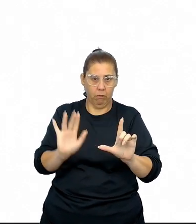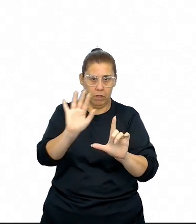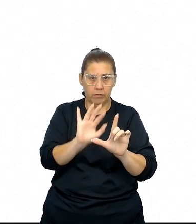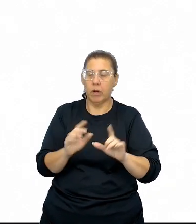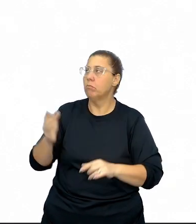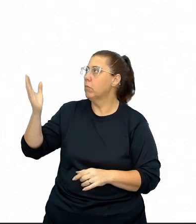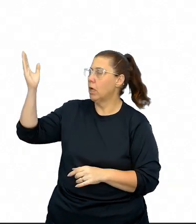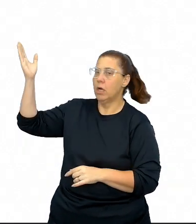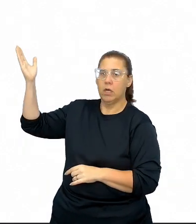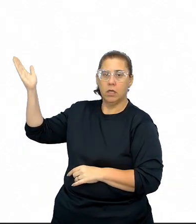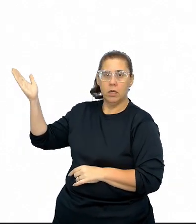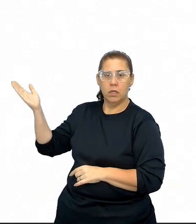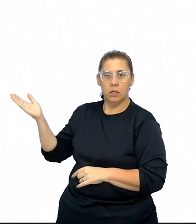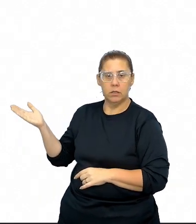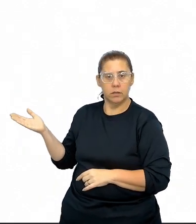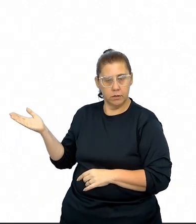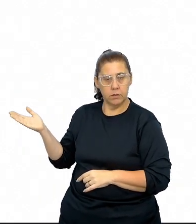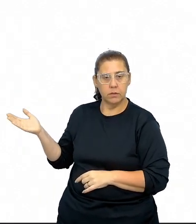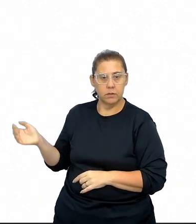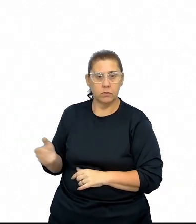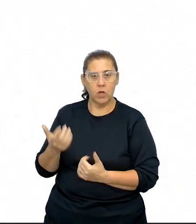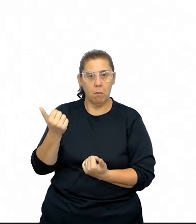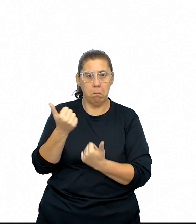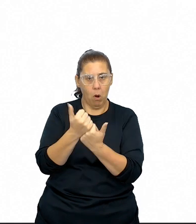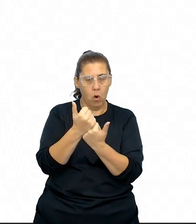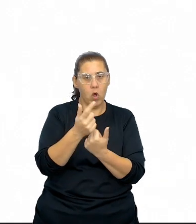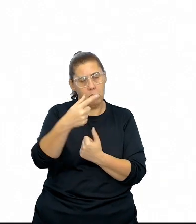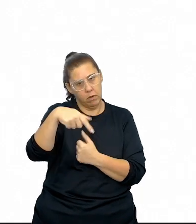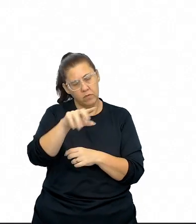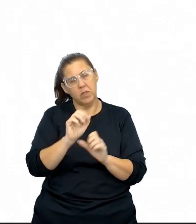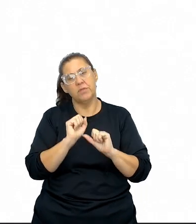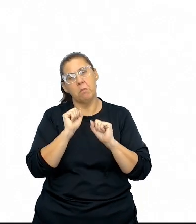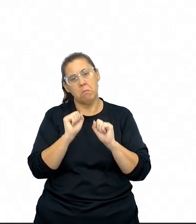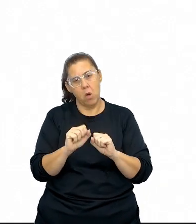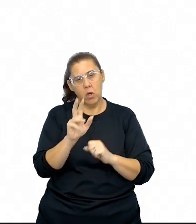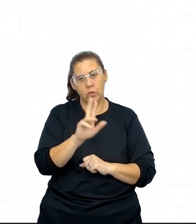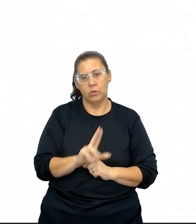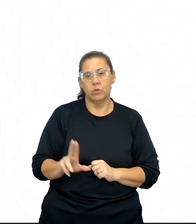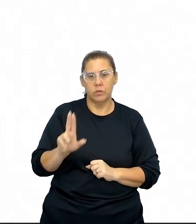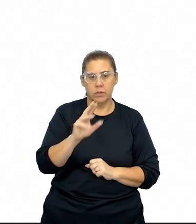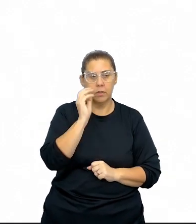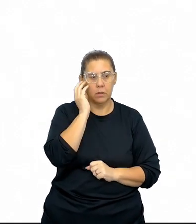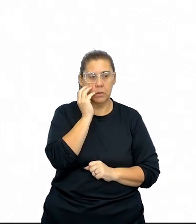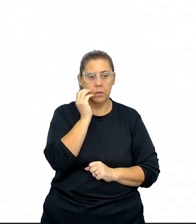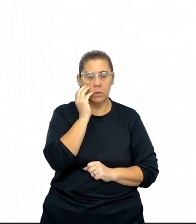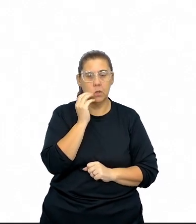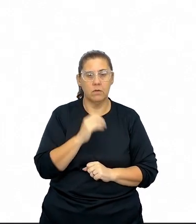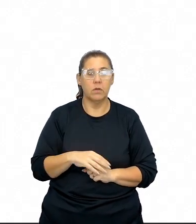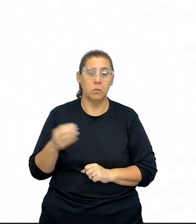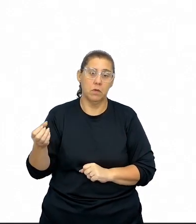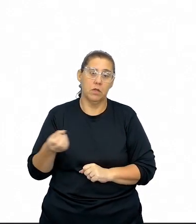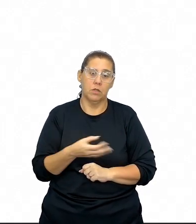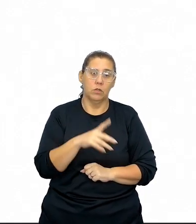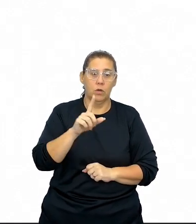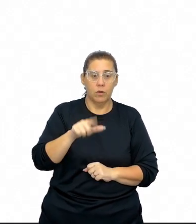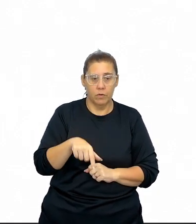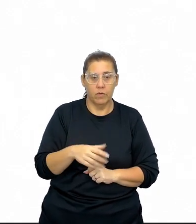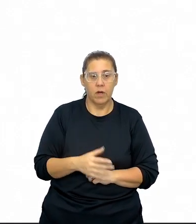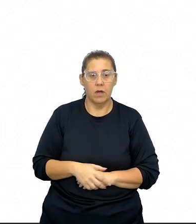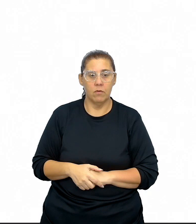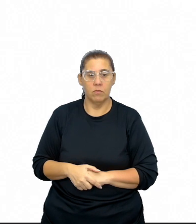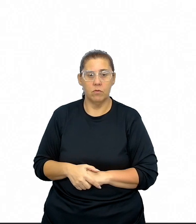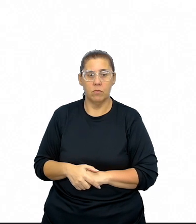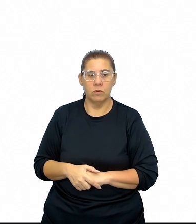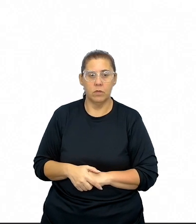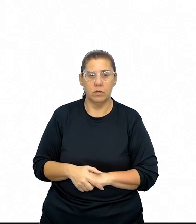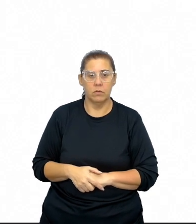Separamos aí um combo de recursos para que vocês possam utilizar, né? O mais novo aí que nós separamos para vocês